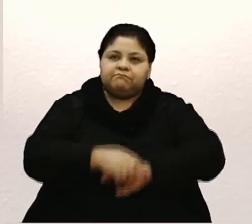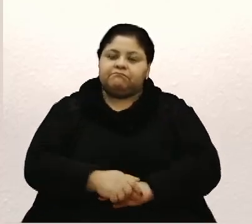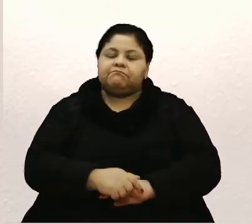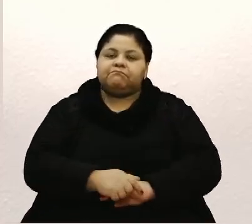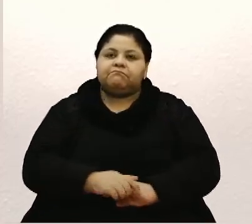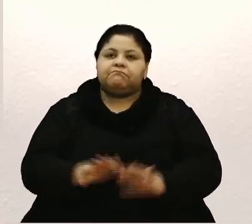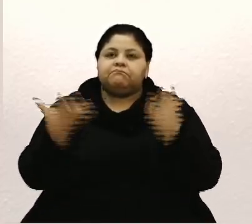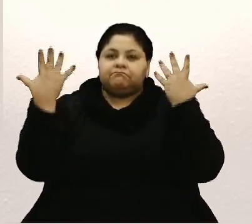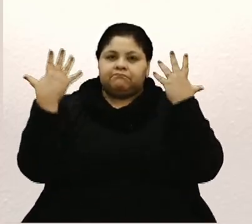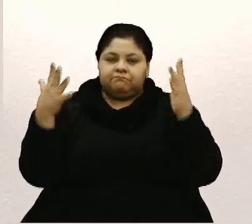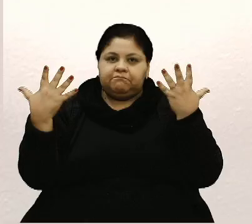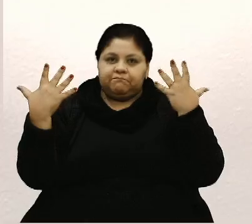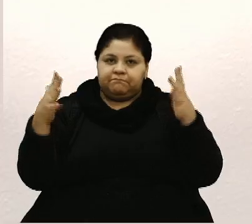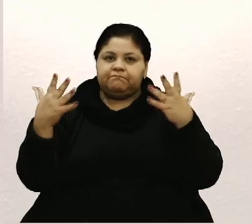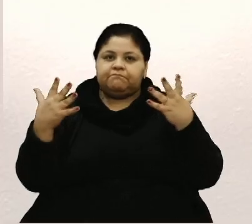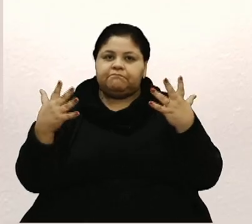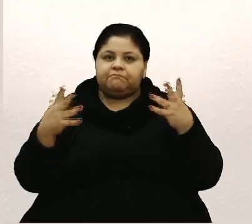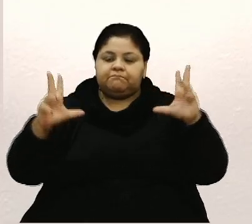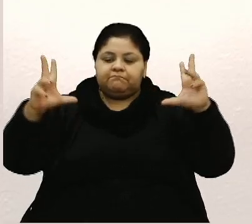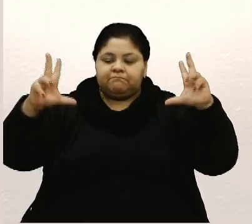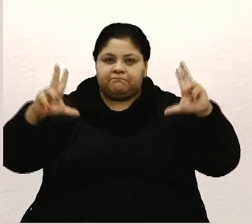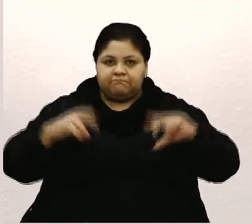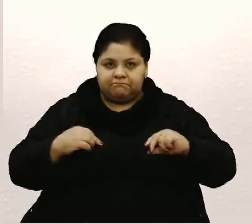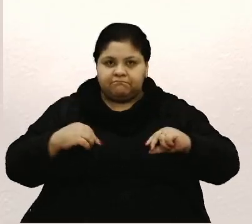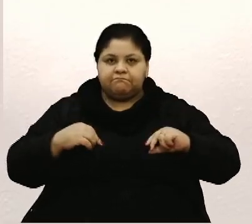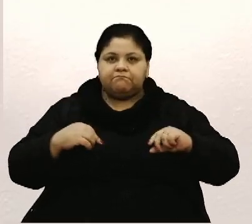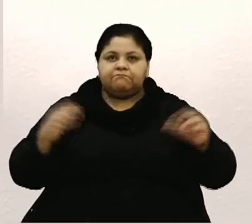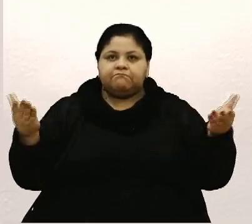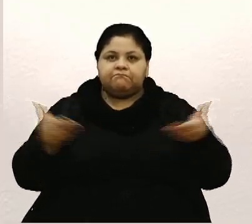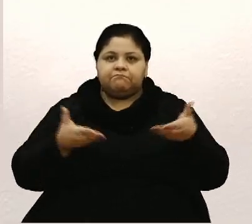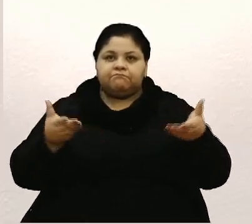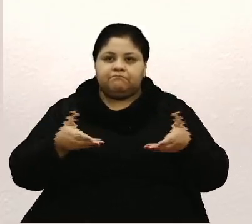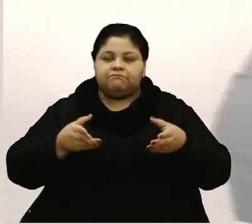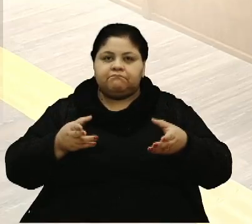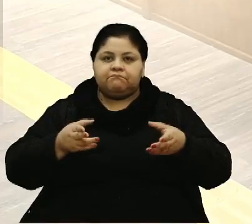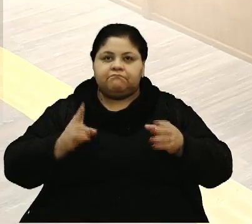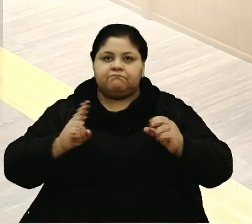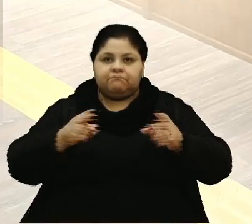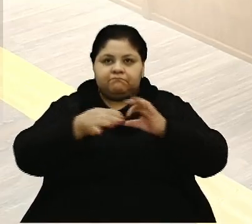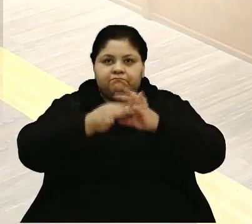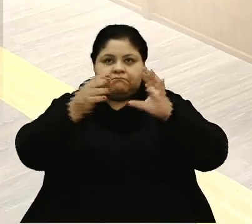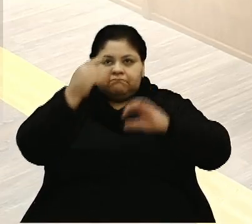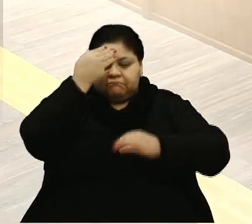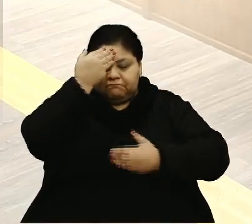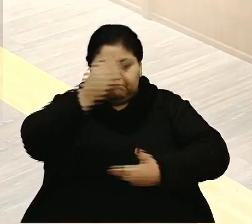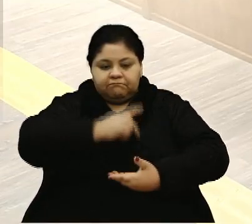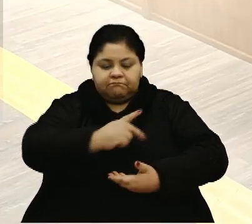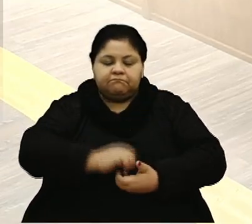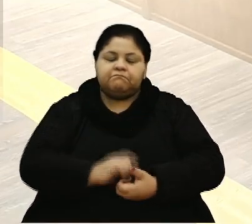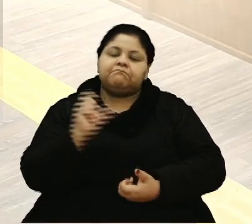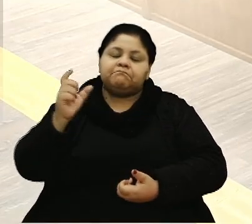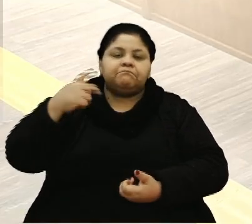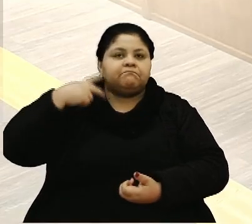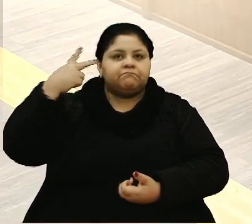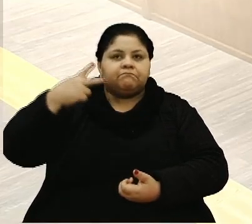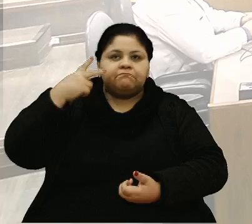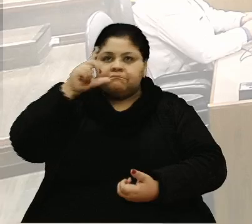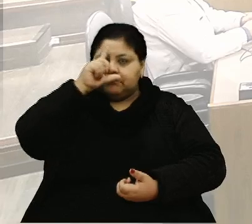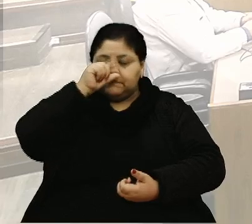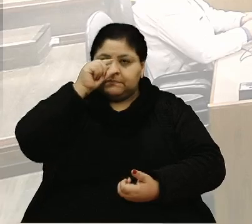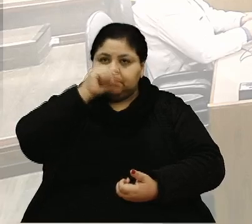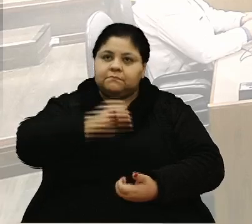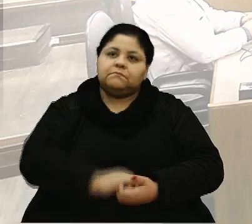realmente parabenizar, eles merecem e estamos sempre à disposição. Obrigado, presidente. Com a palavra, vereador Sandro